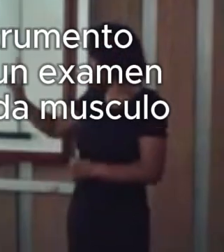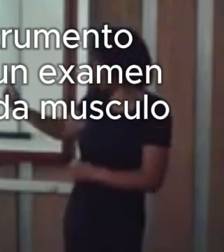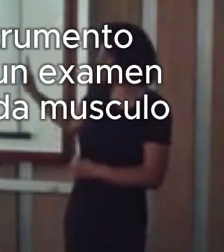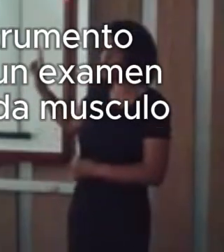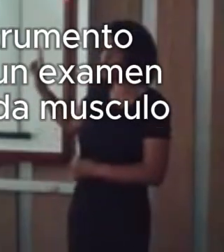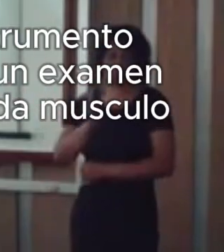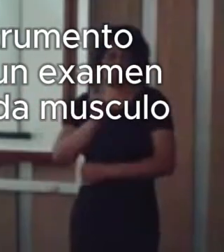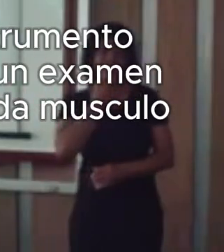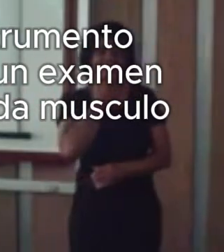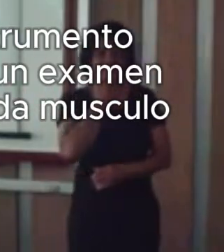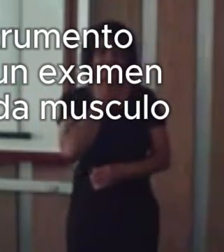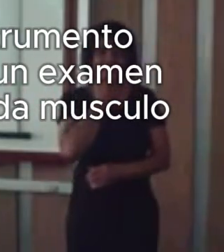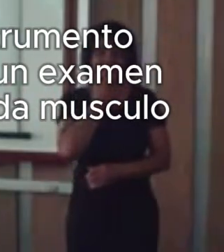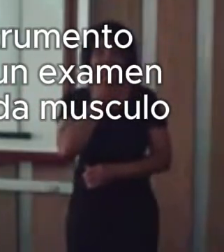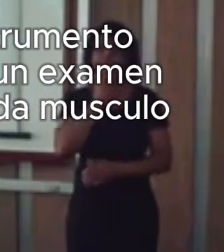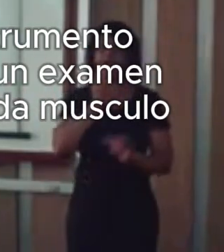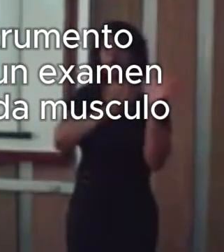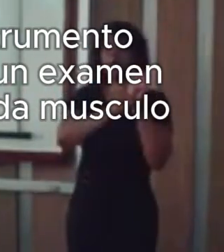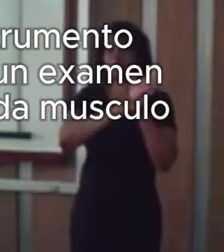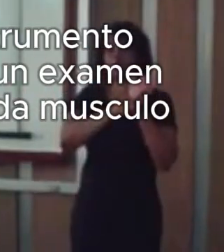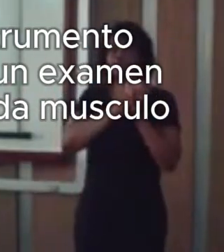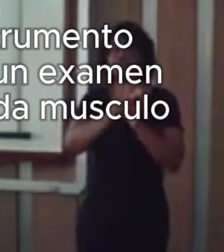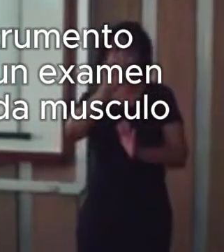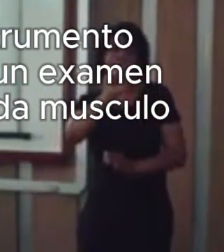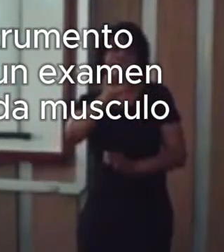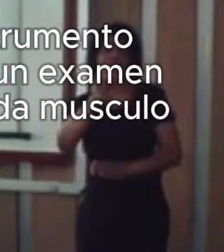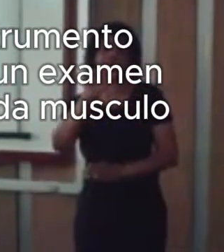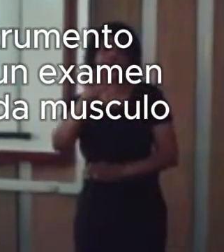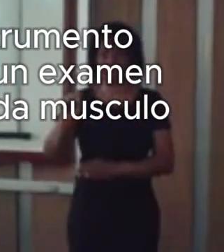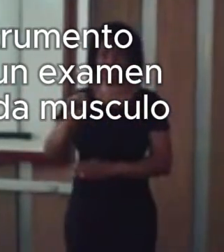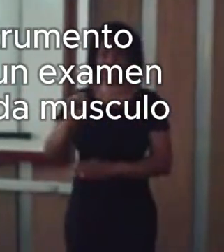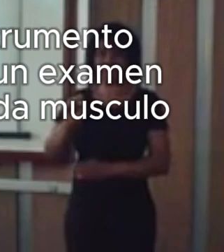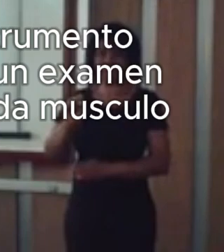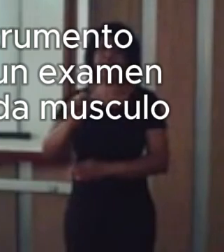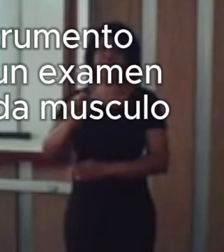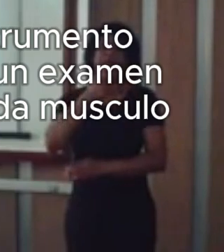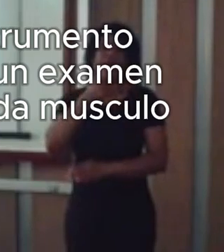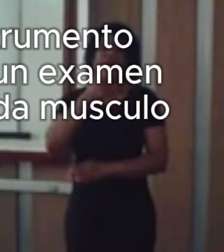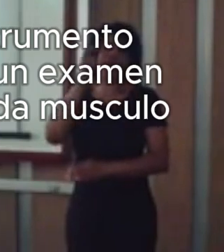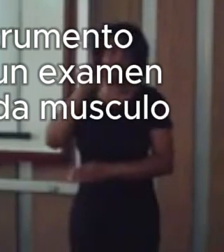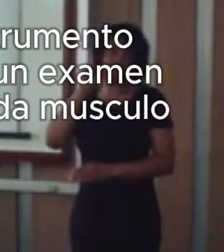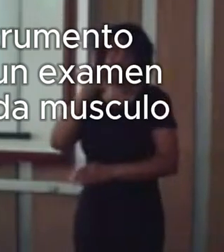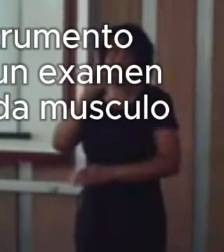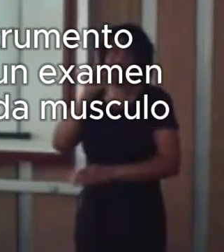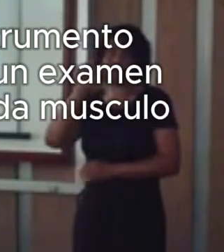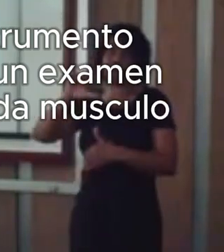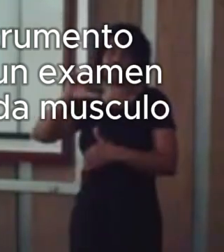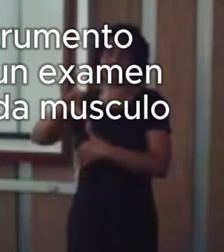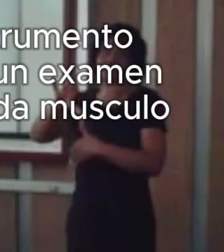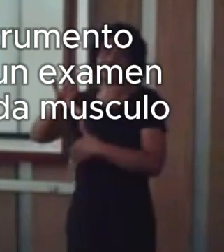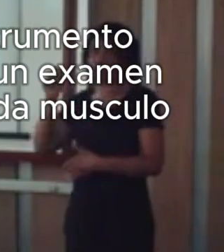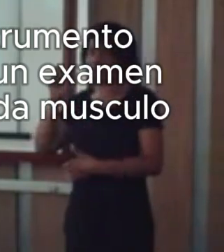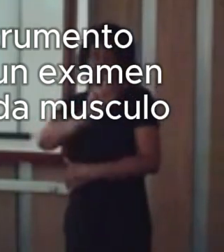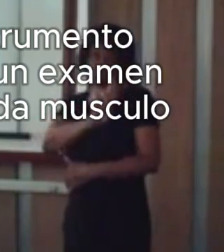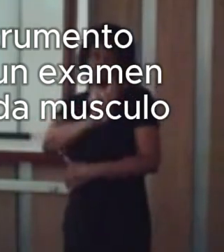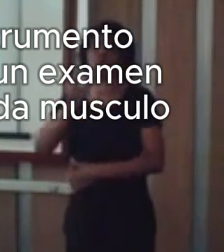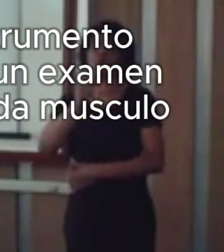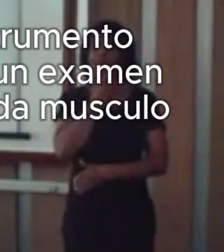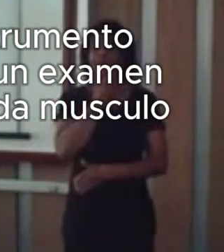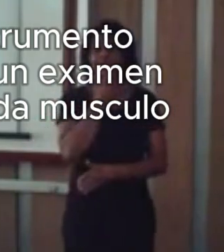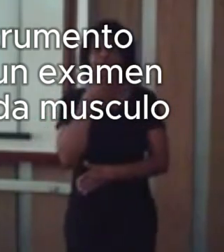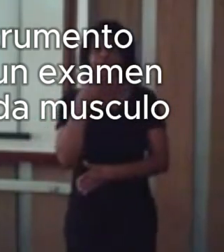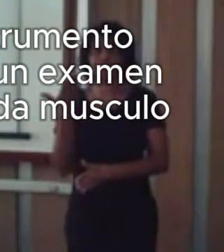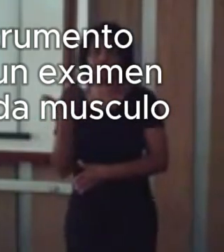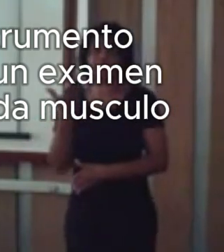Association, que é um exame chamado AIS, tá? É American Injury Asia Injury Scale.